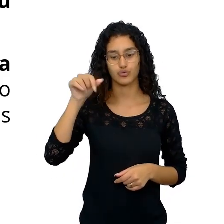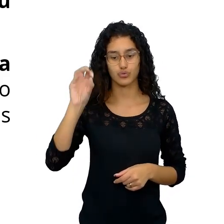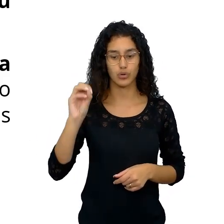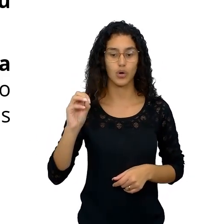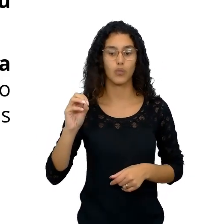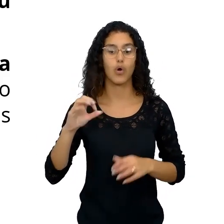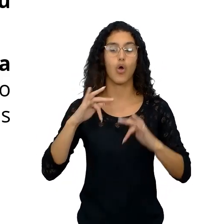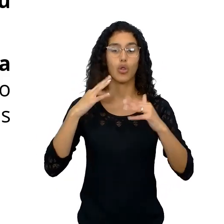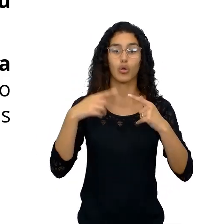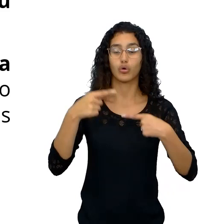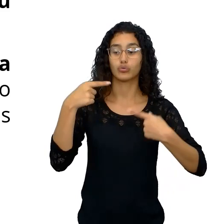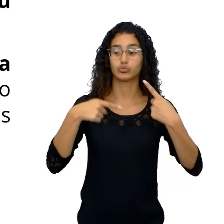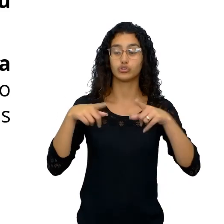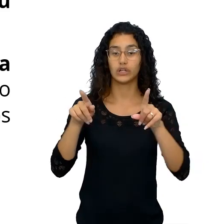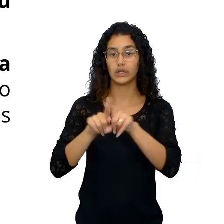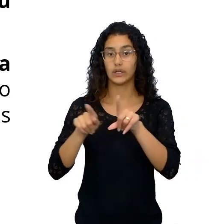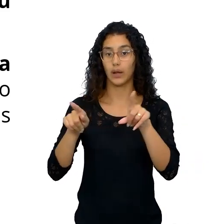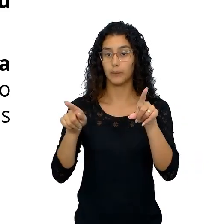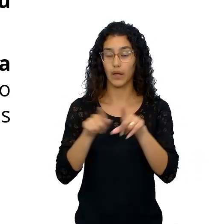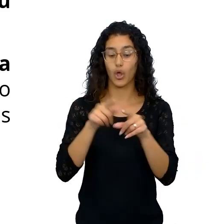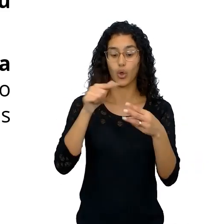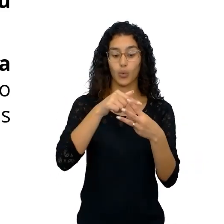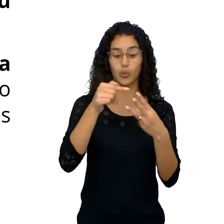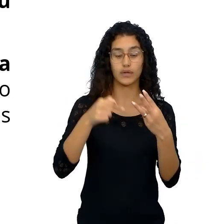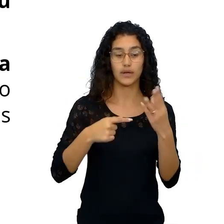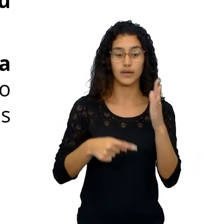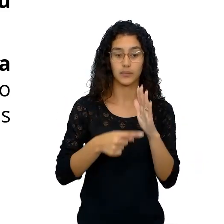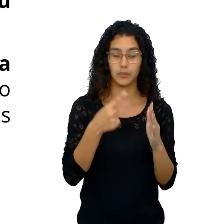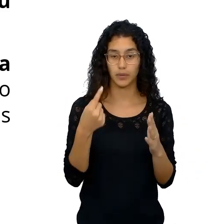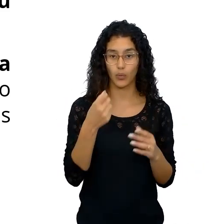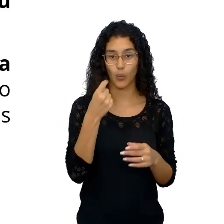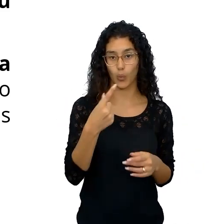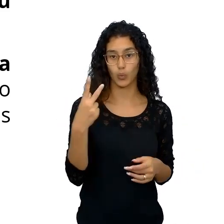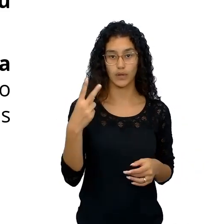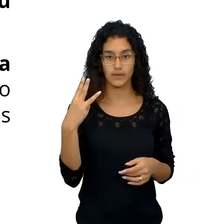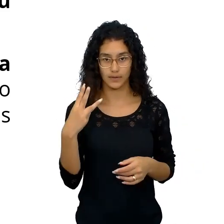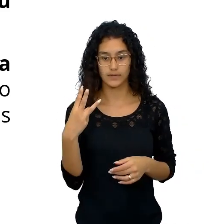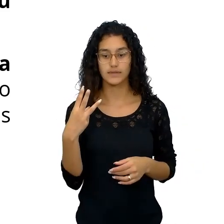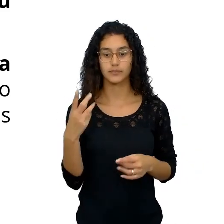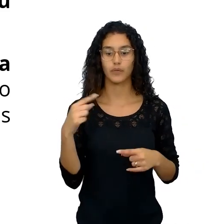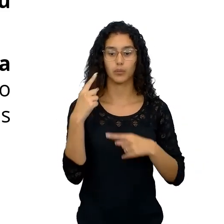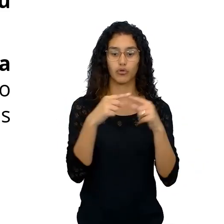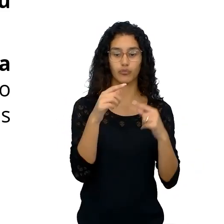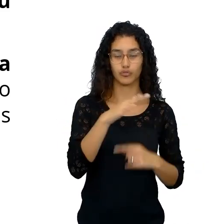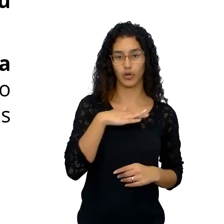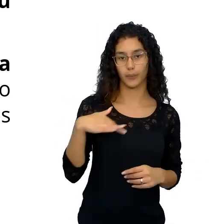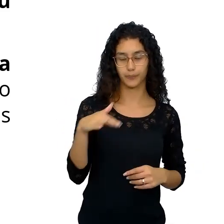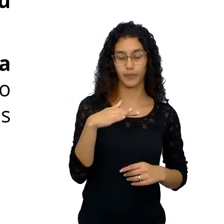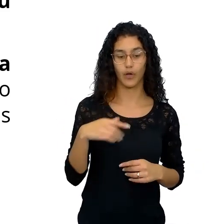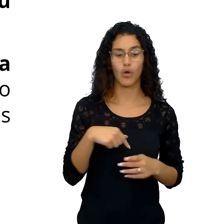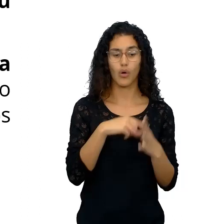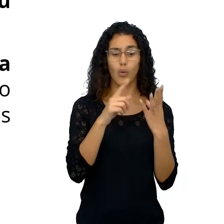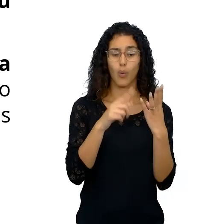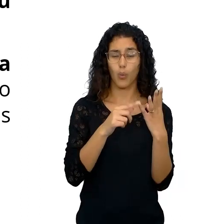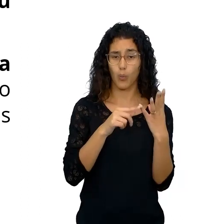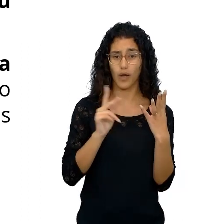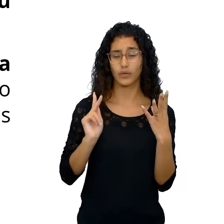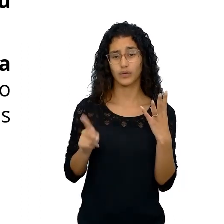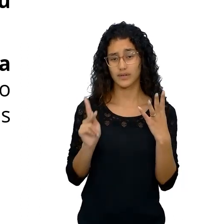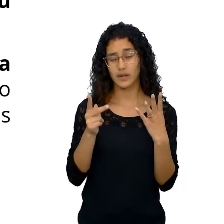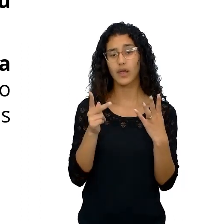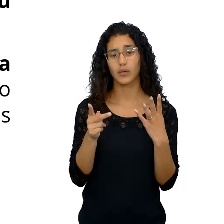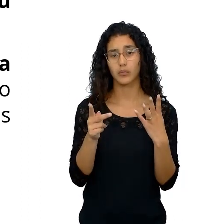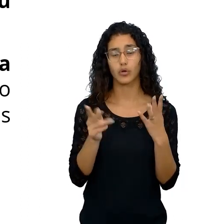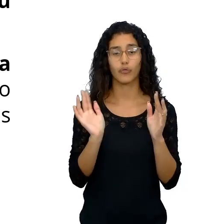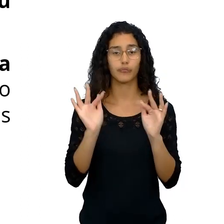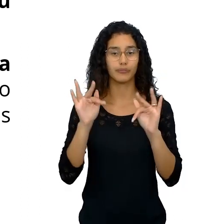vão discutir principalmente os 3 primeiros, né, o 1, o 2 e o 3, objetivos gerais. O 4 sempre vai ficar aí